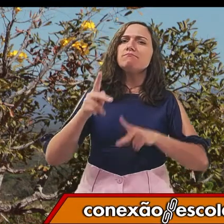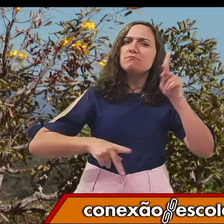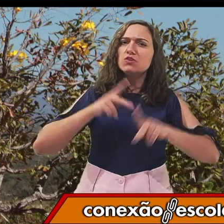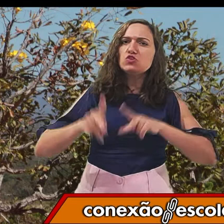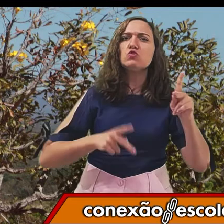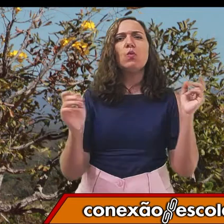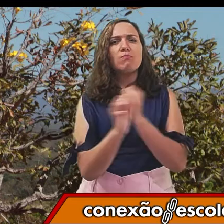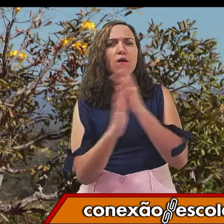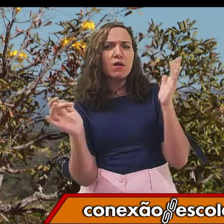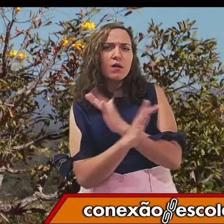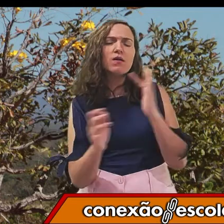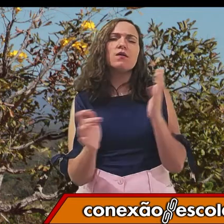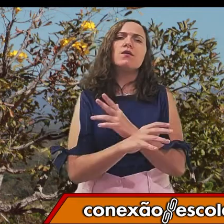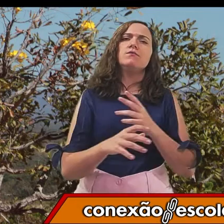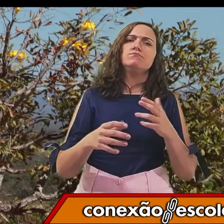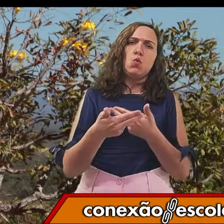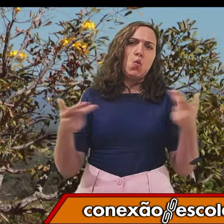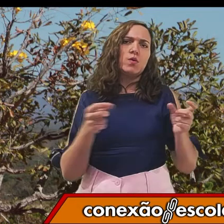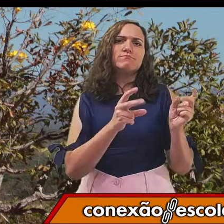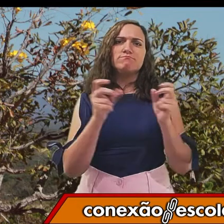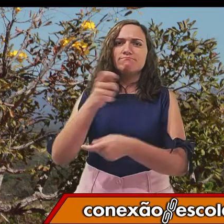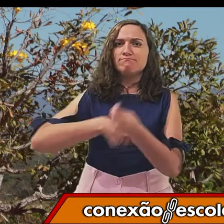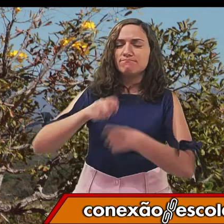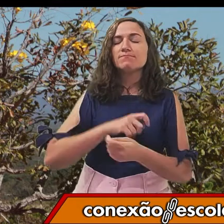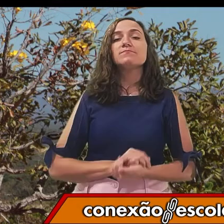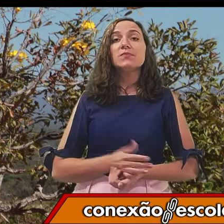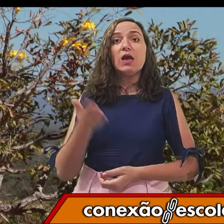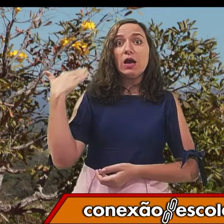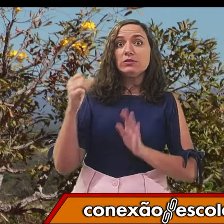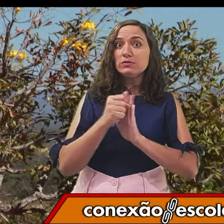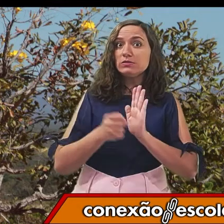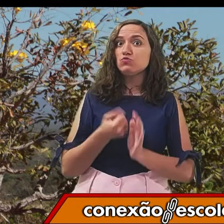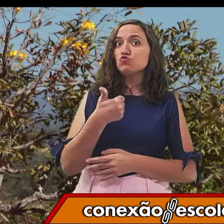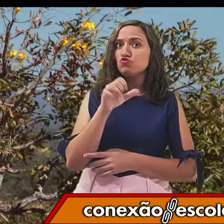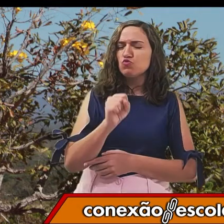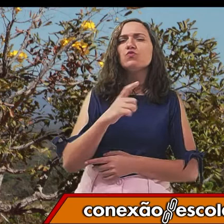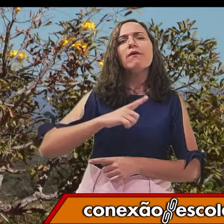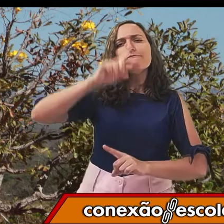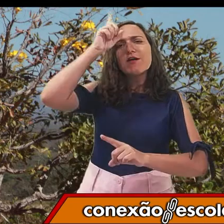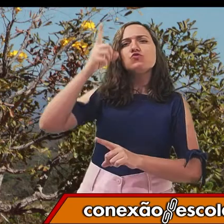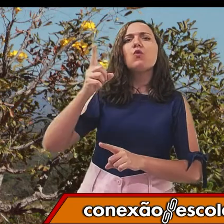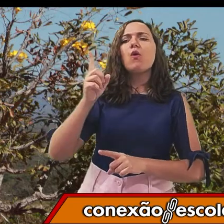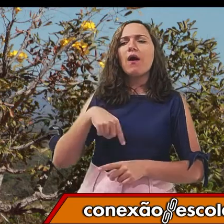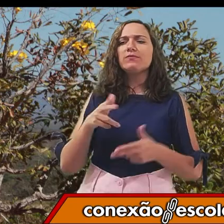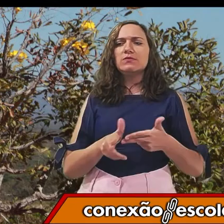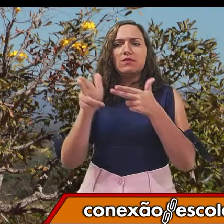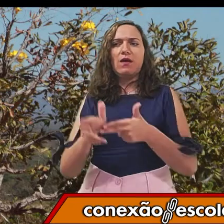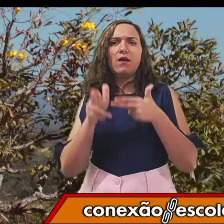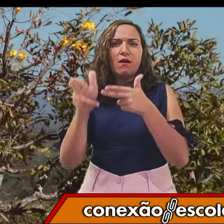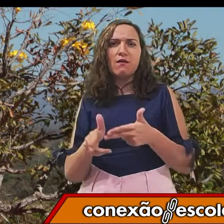mercadorias. A invenção do motor a vapor, lá no século XVIII, foi um grande acontecimento na história